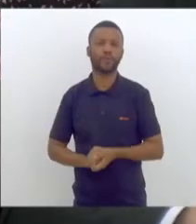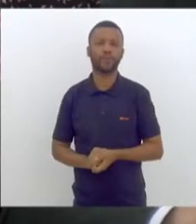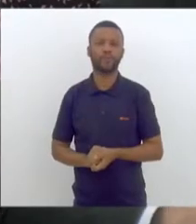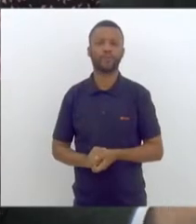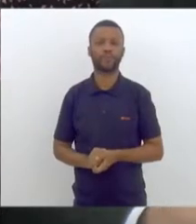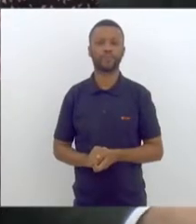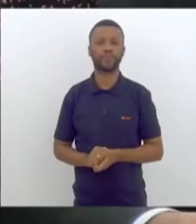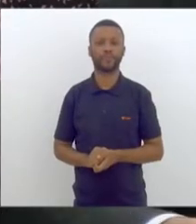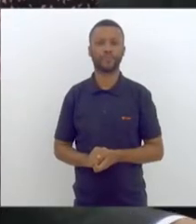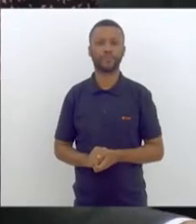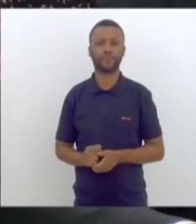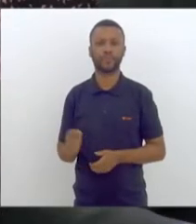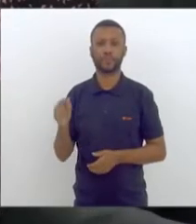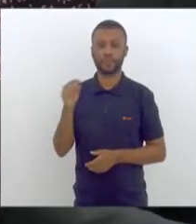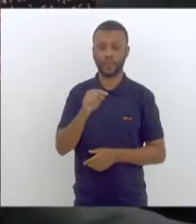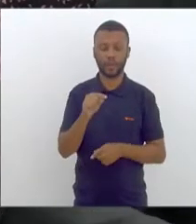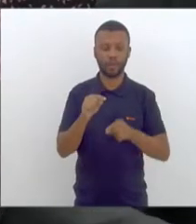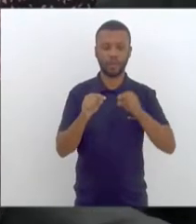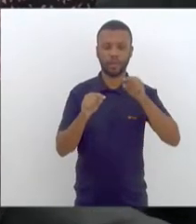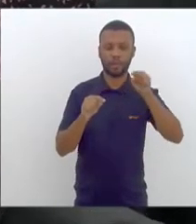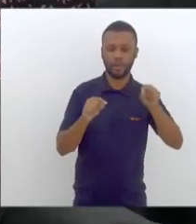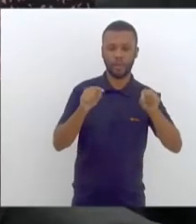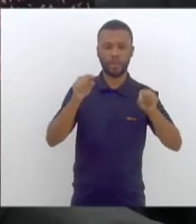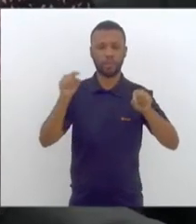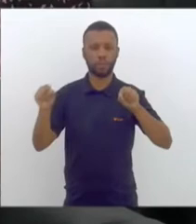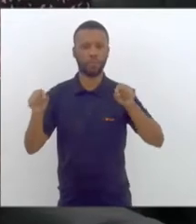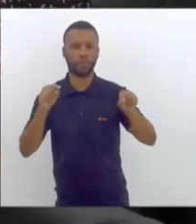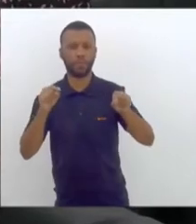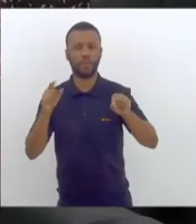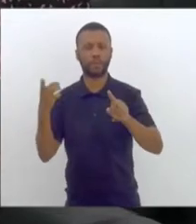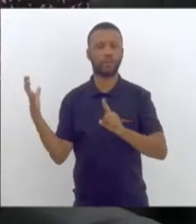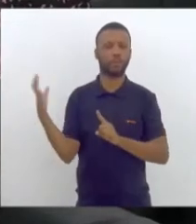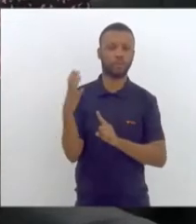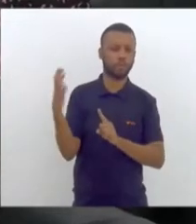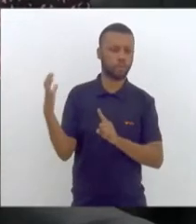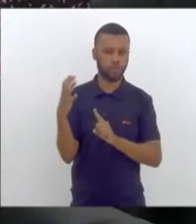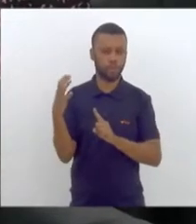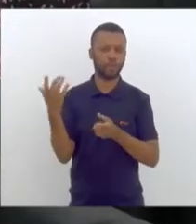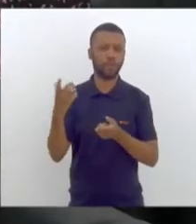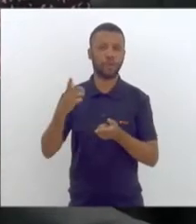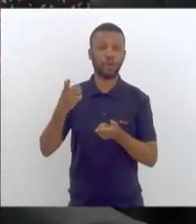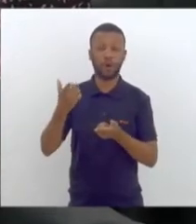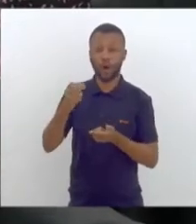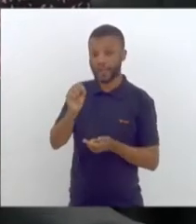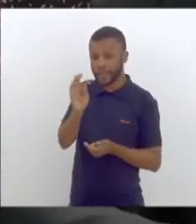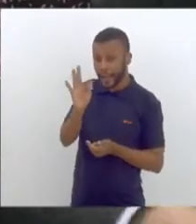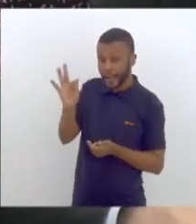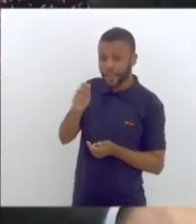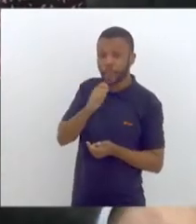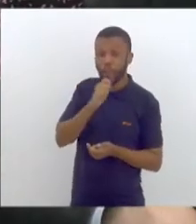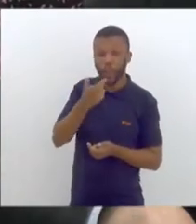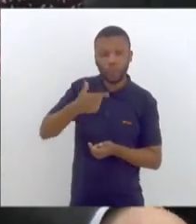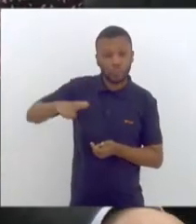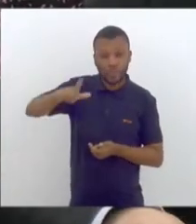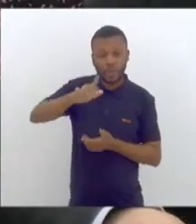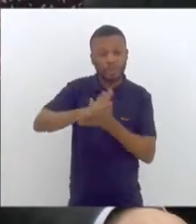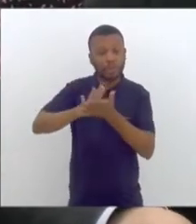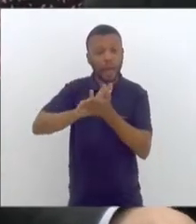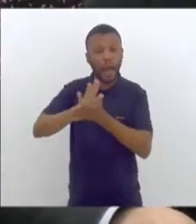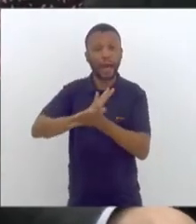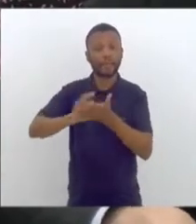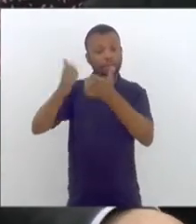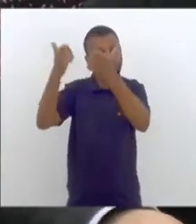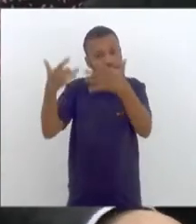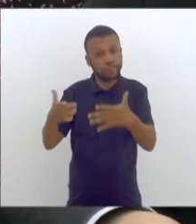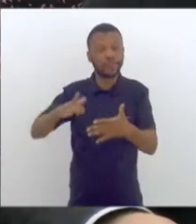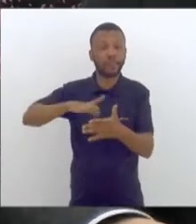também provoca o impacto grande como Supremo ainda também não tinha se definido tinha uma outra ação correndo já algum tempo